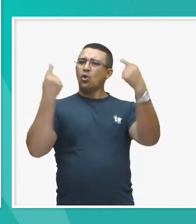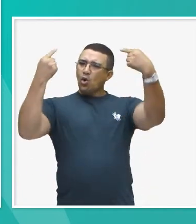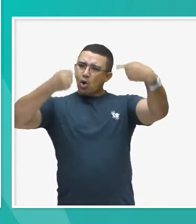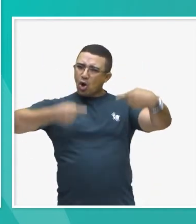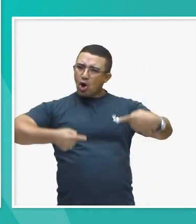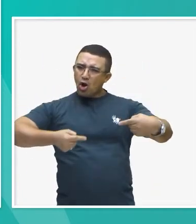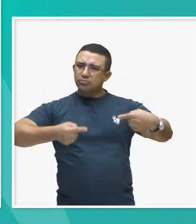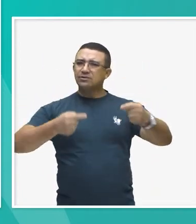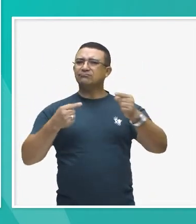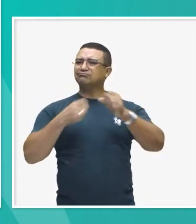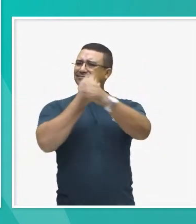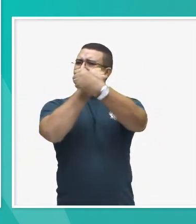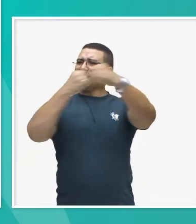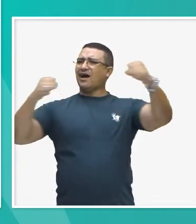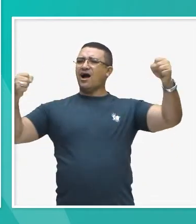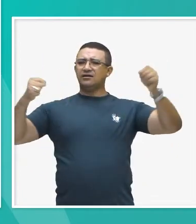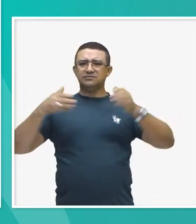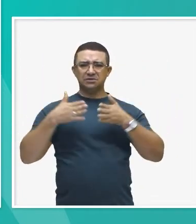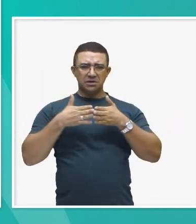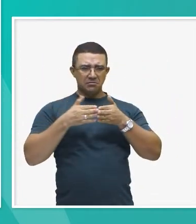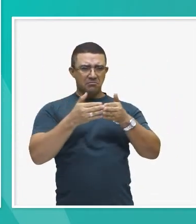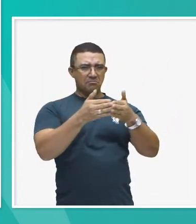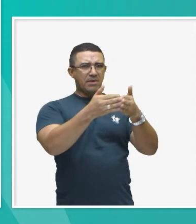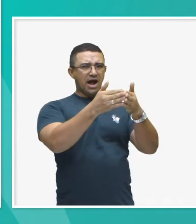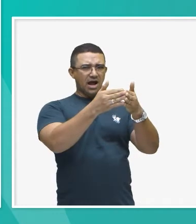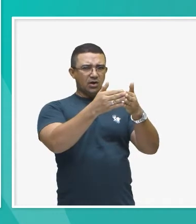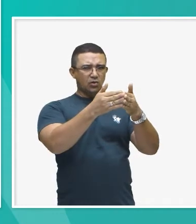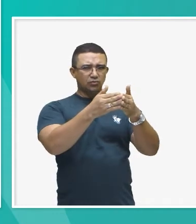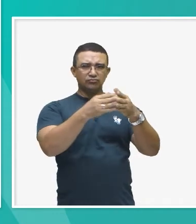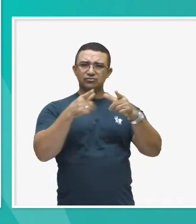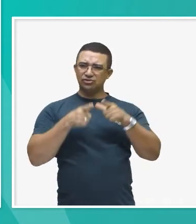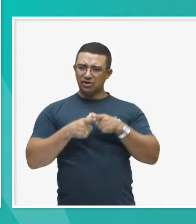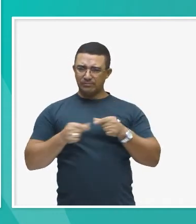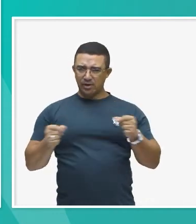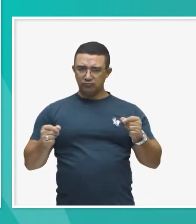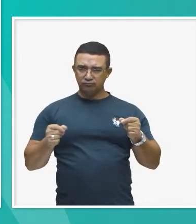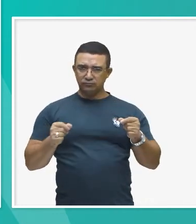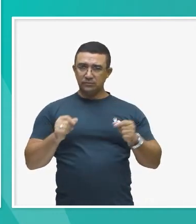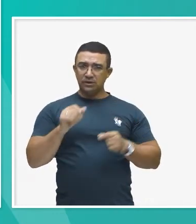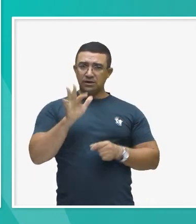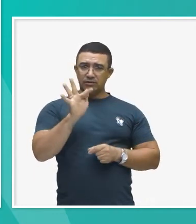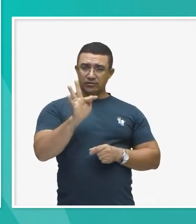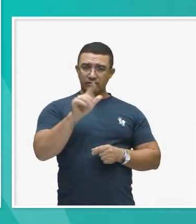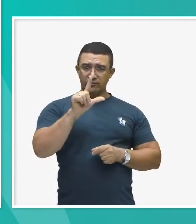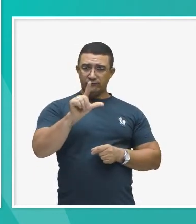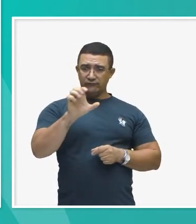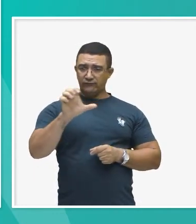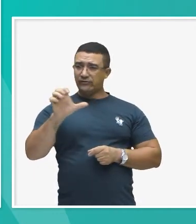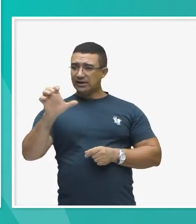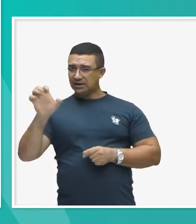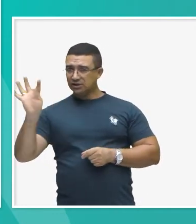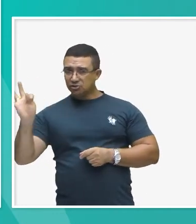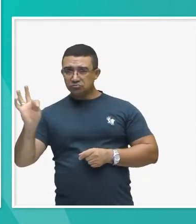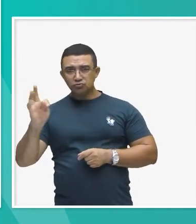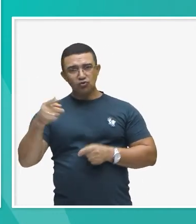barcos japoneses. Frota combina aqui? Não combina. Então a resposta